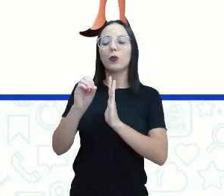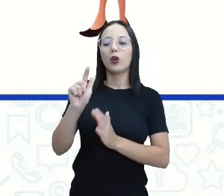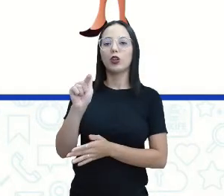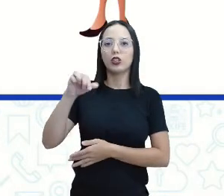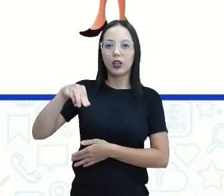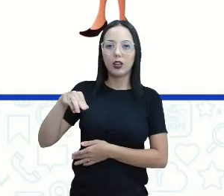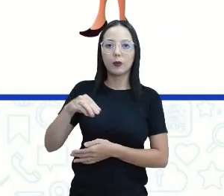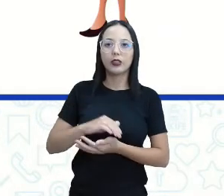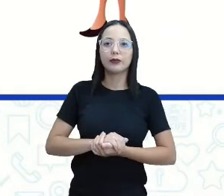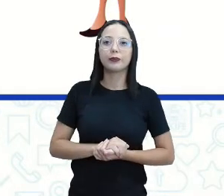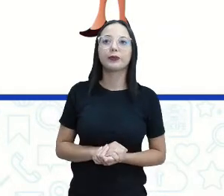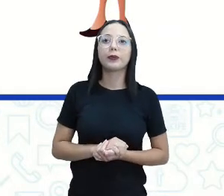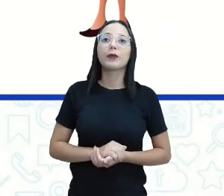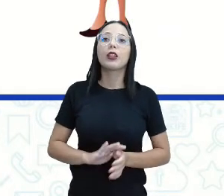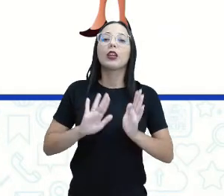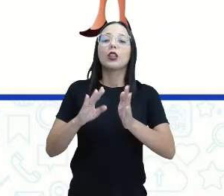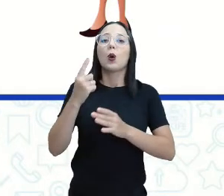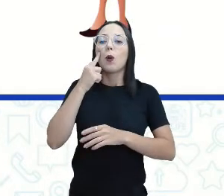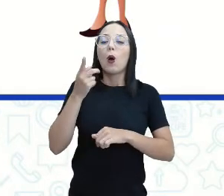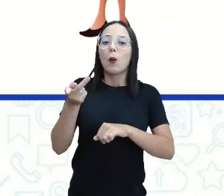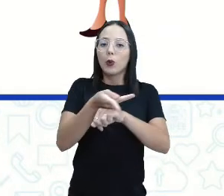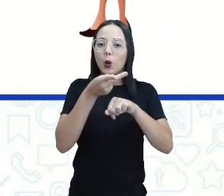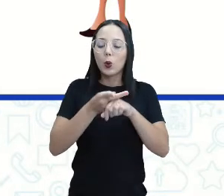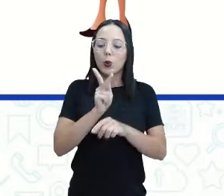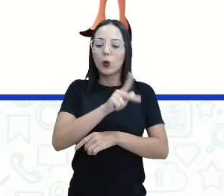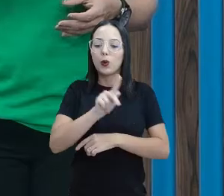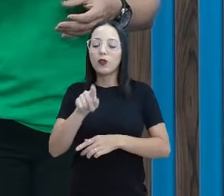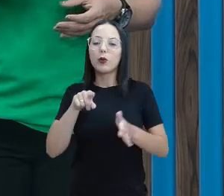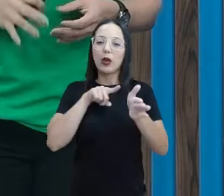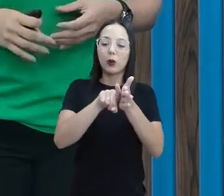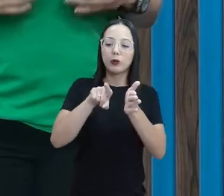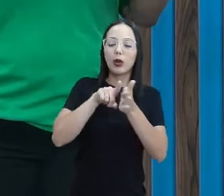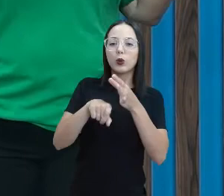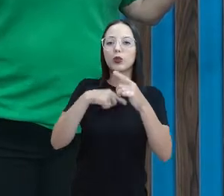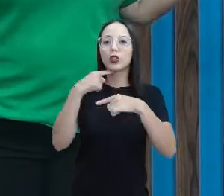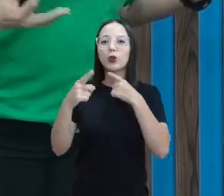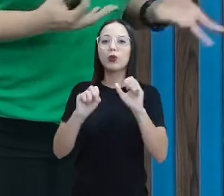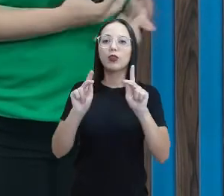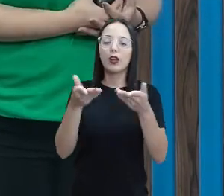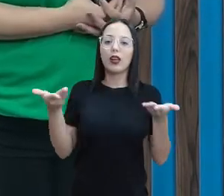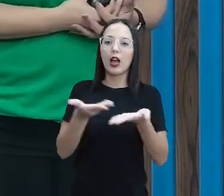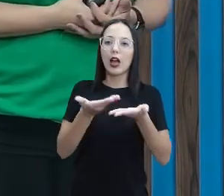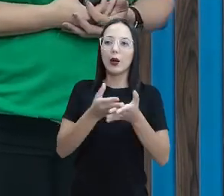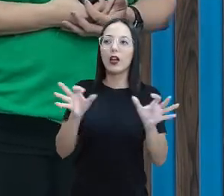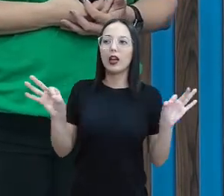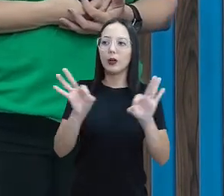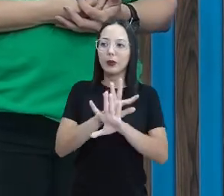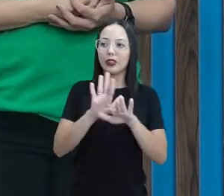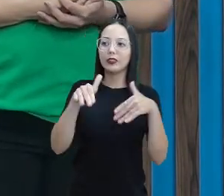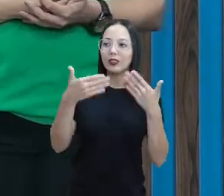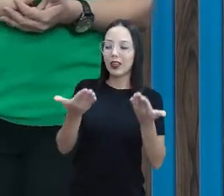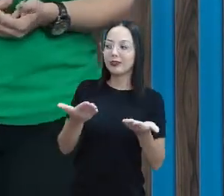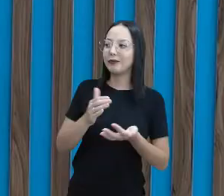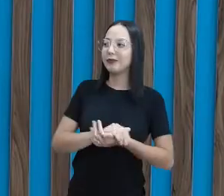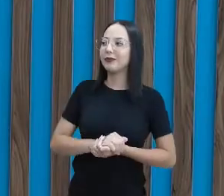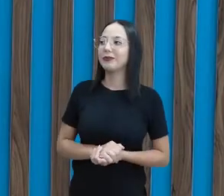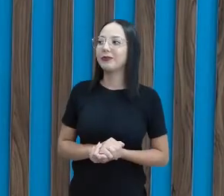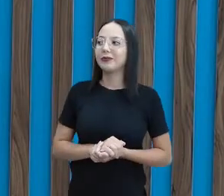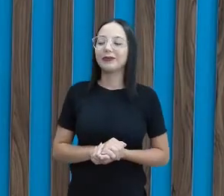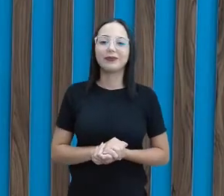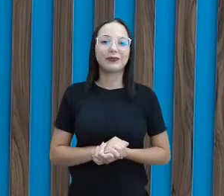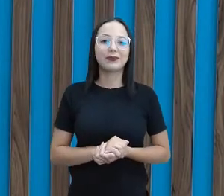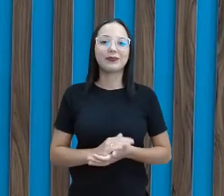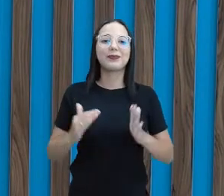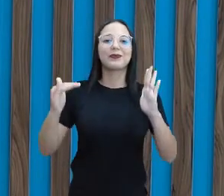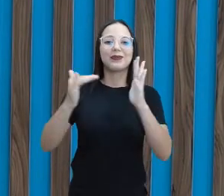a clonagem. Então, ó, procure seu professor, tire suas dúvidas. Estamos nos despedindo hoje, né, professora Isabel?